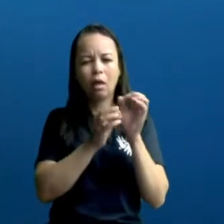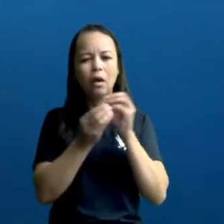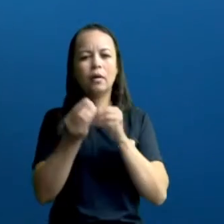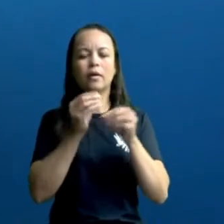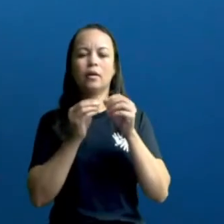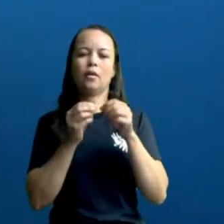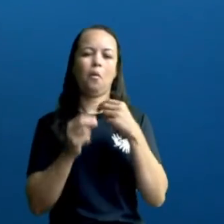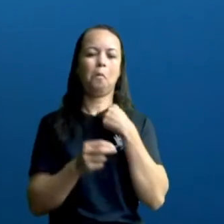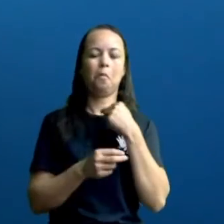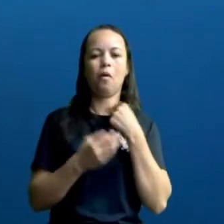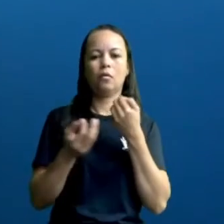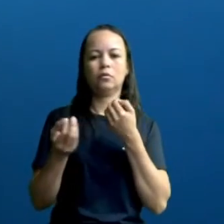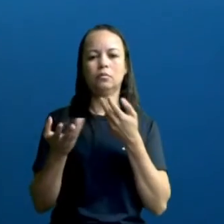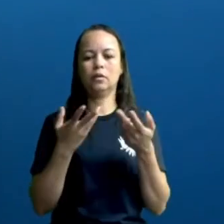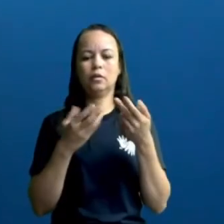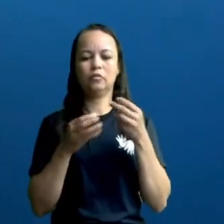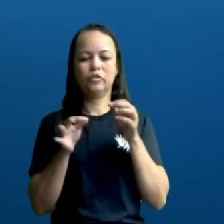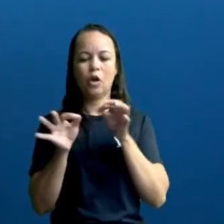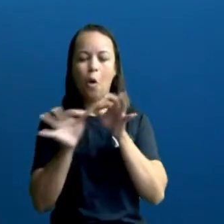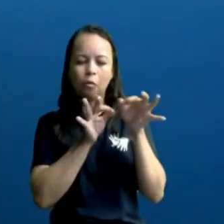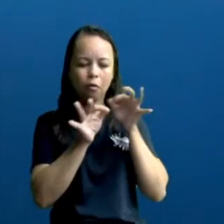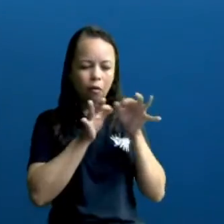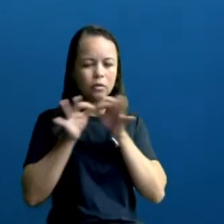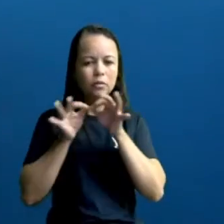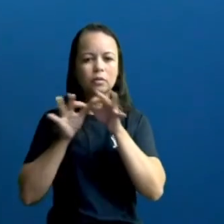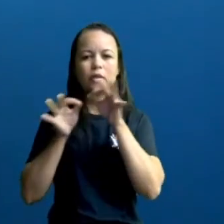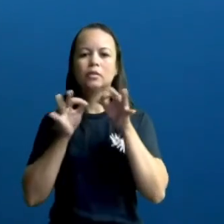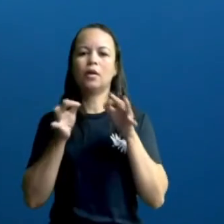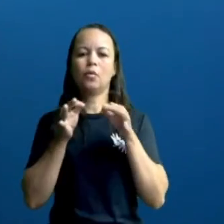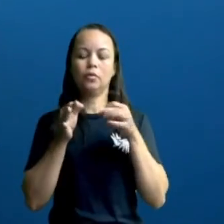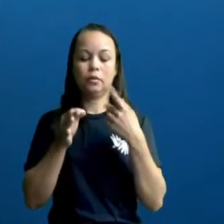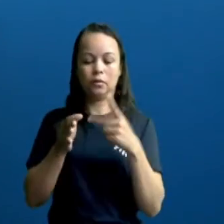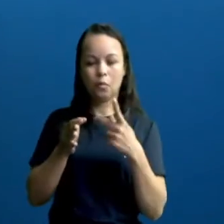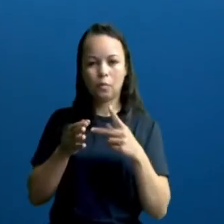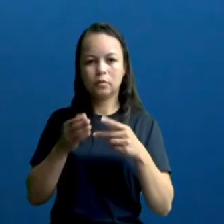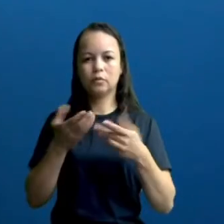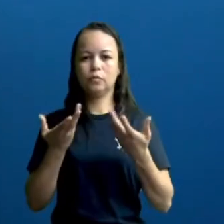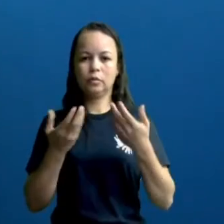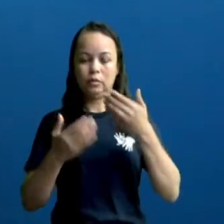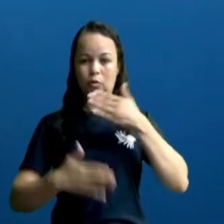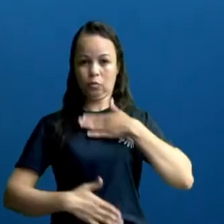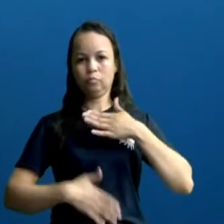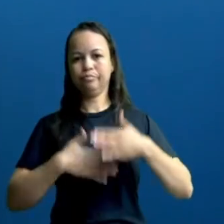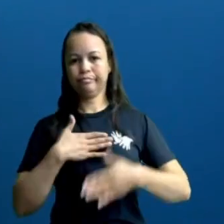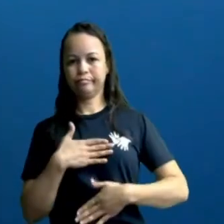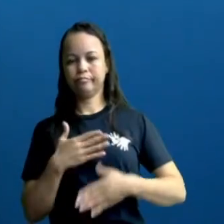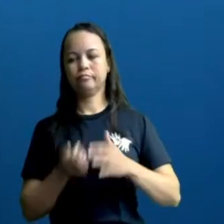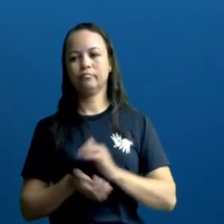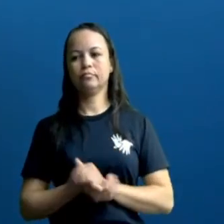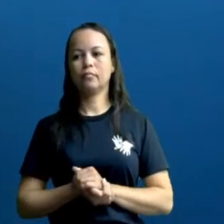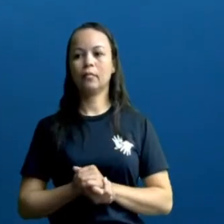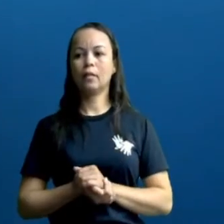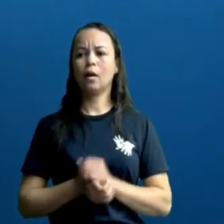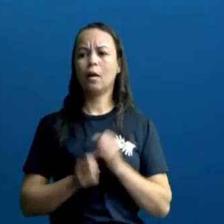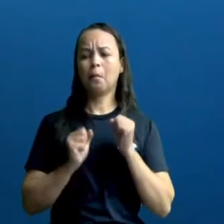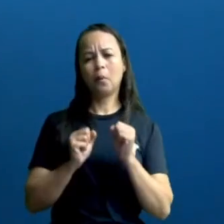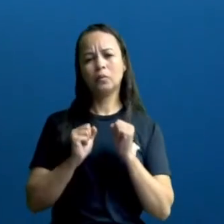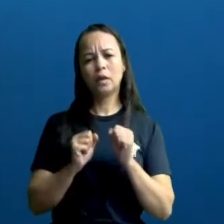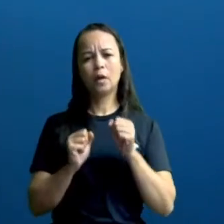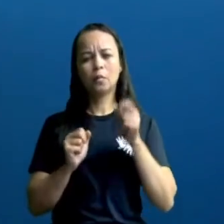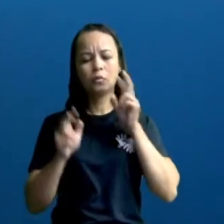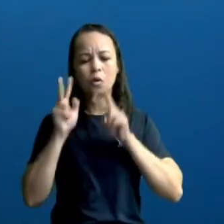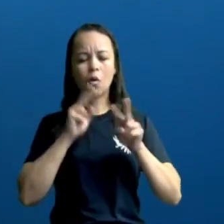perder de vista as peças que estão compondo esse quebra-cabeça. A gente pode até olhar de vez em quando